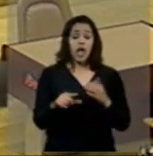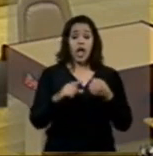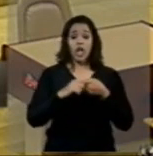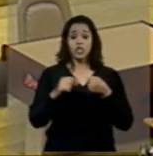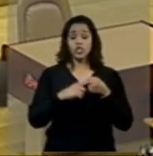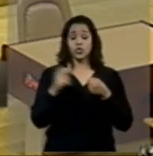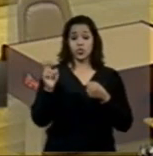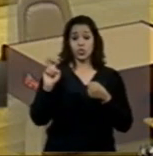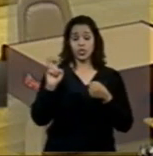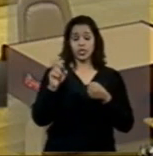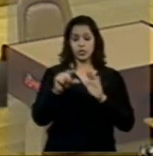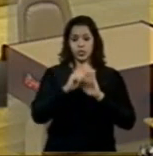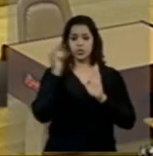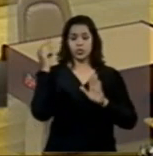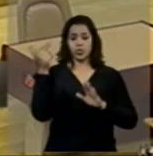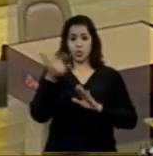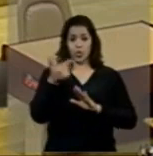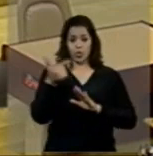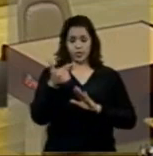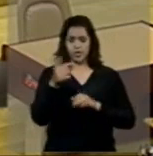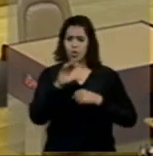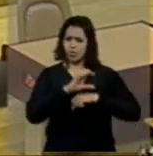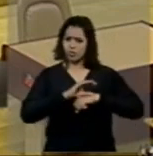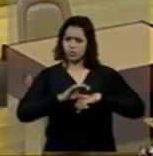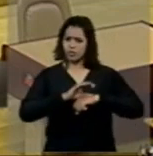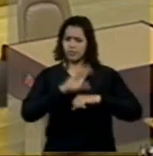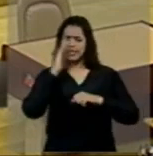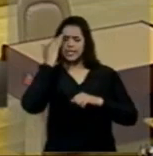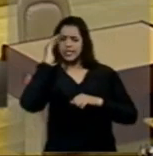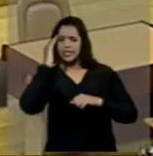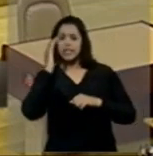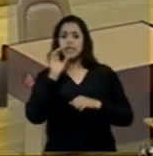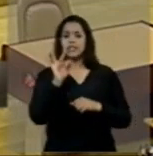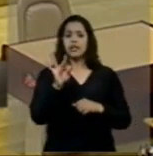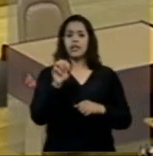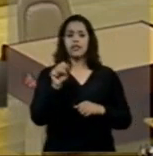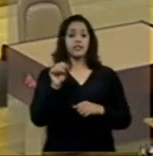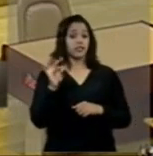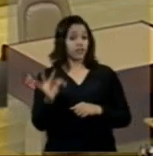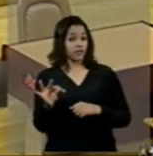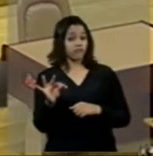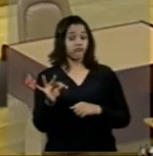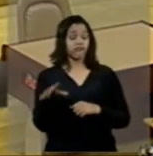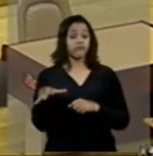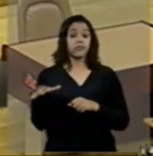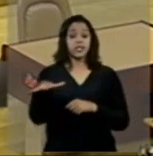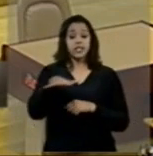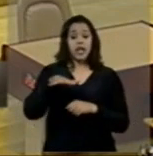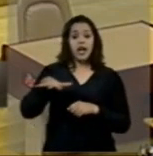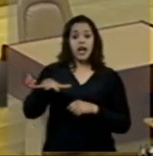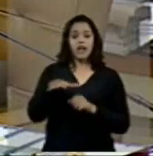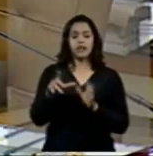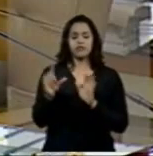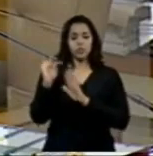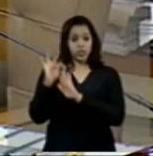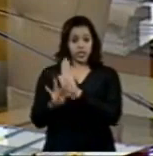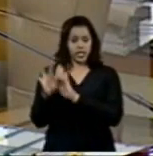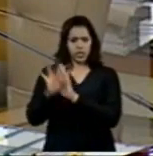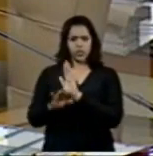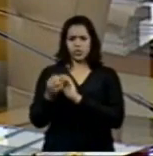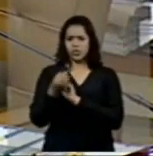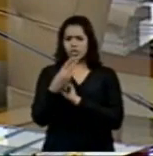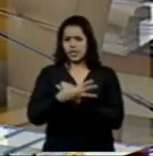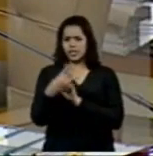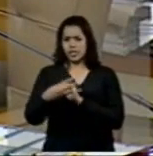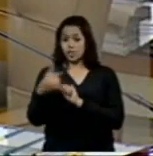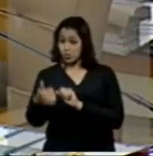5º, inciso 2 da Constituição Federal, pela compreensão do TST, consubstanciada na súmula